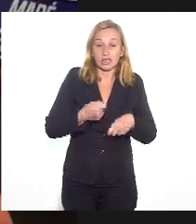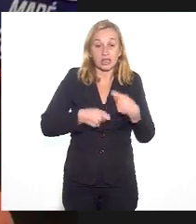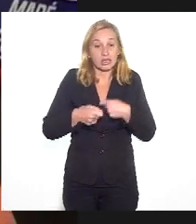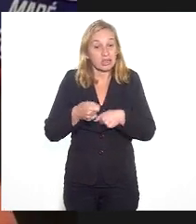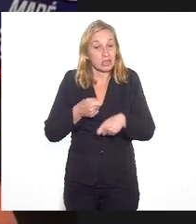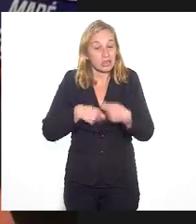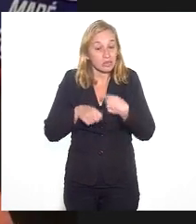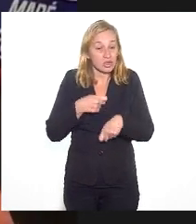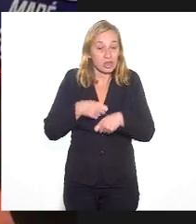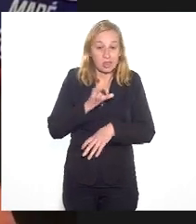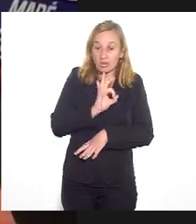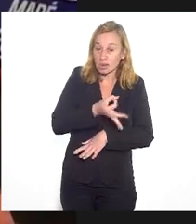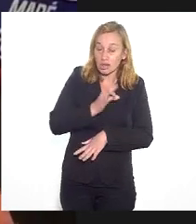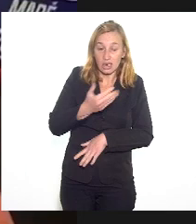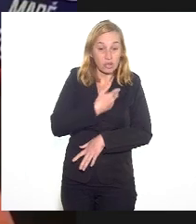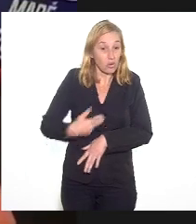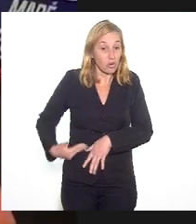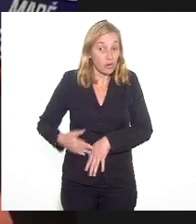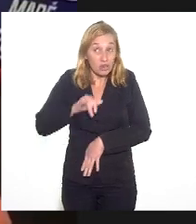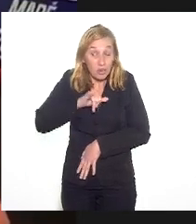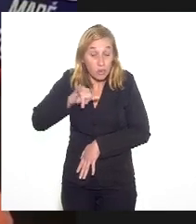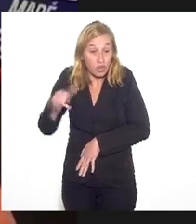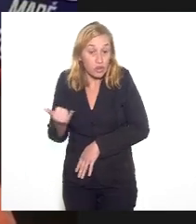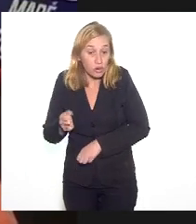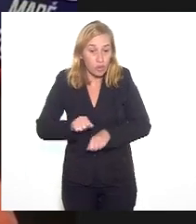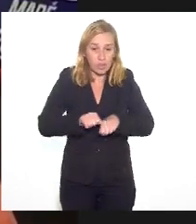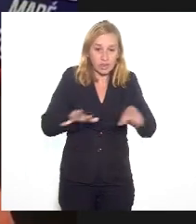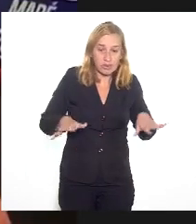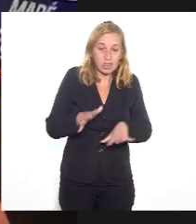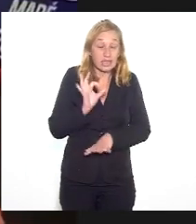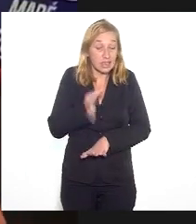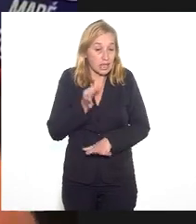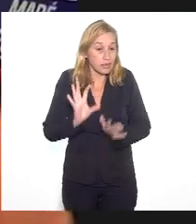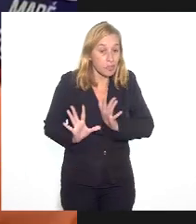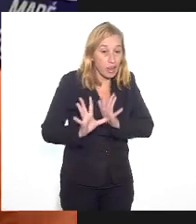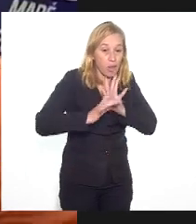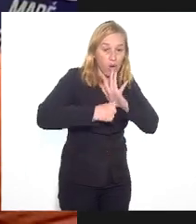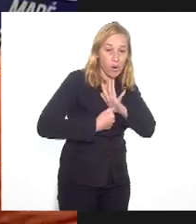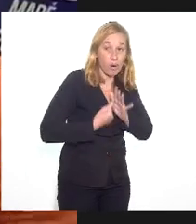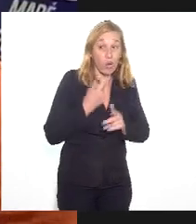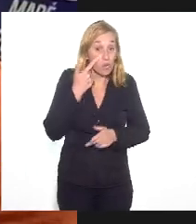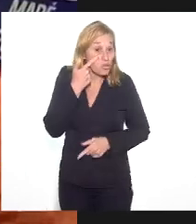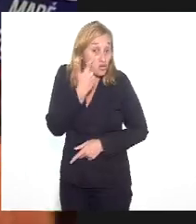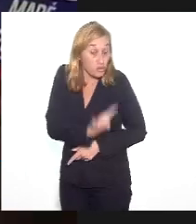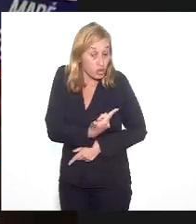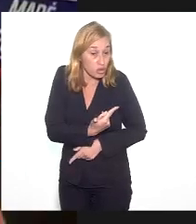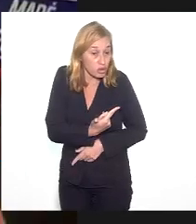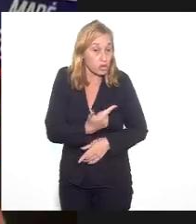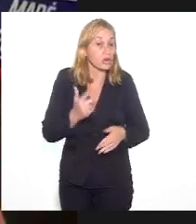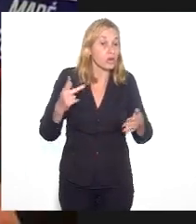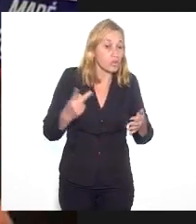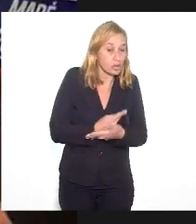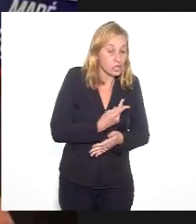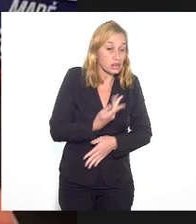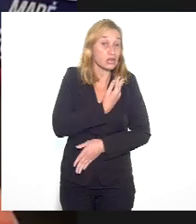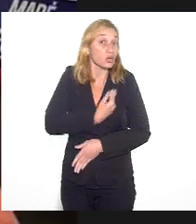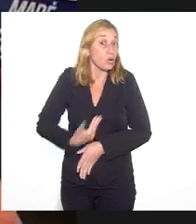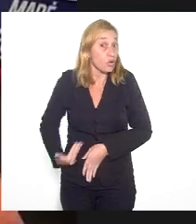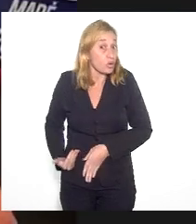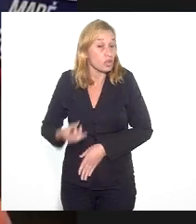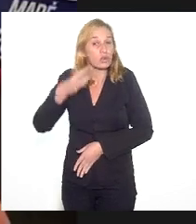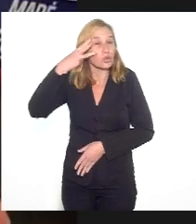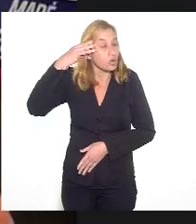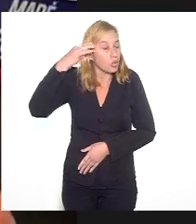que aproveitaram da pandemia justamente para roubar, como a gente viu ocorrendo no governo